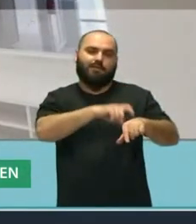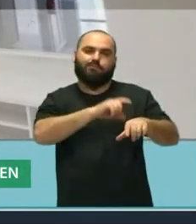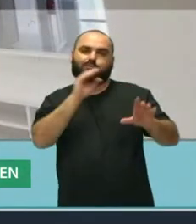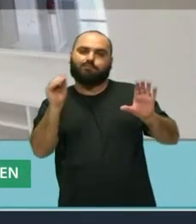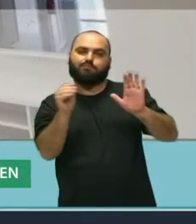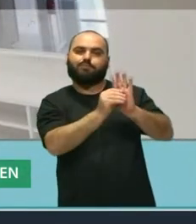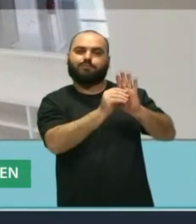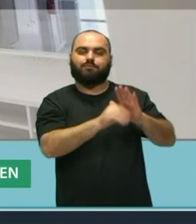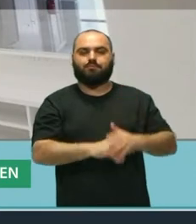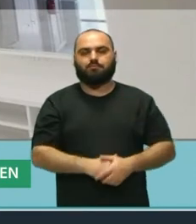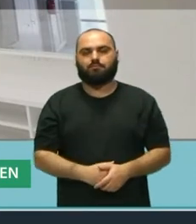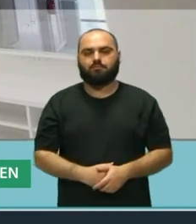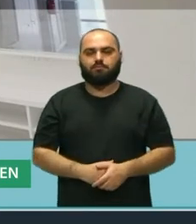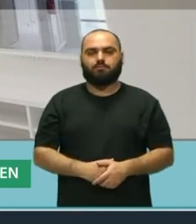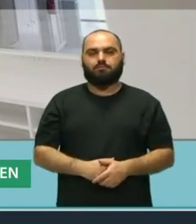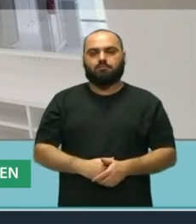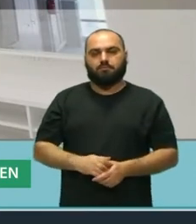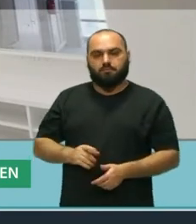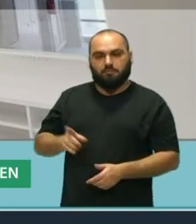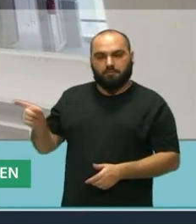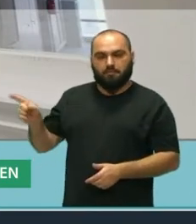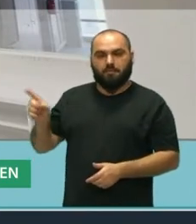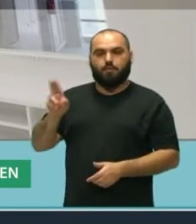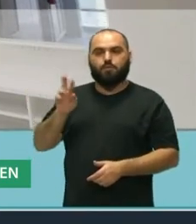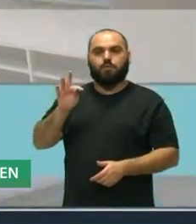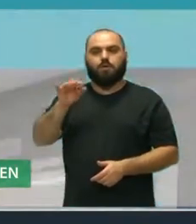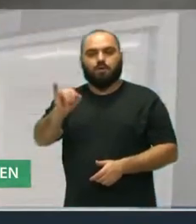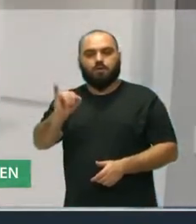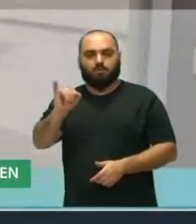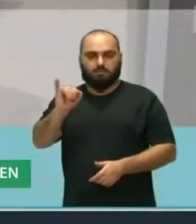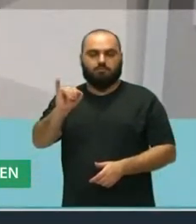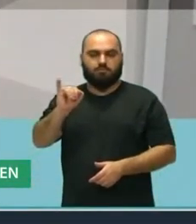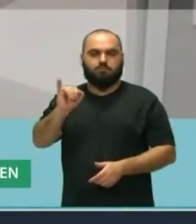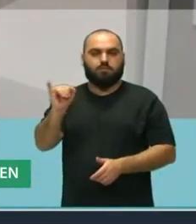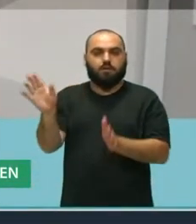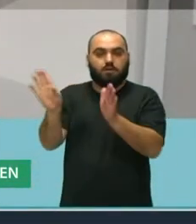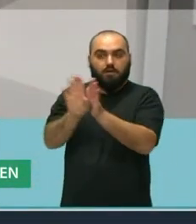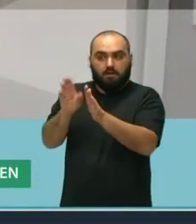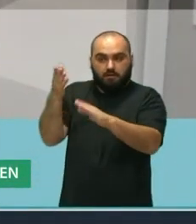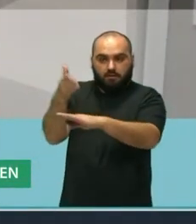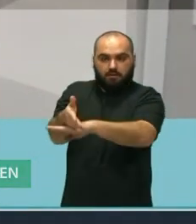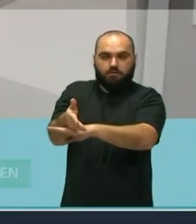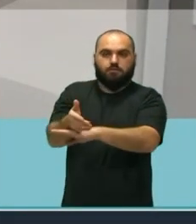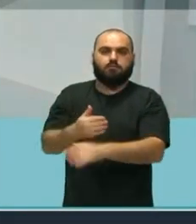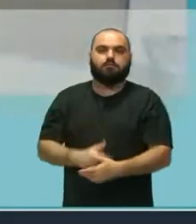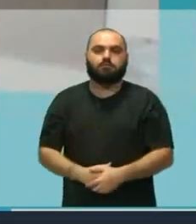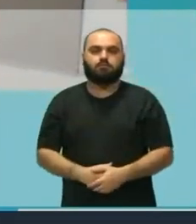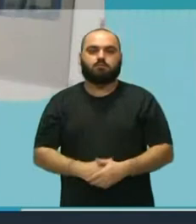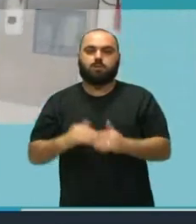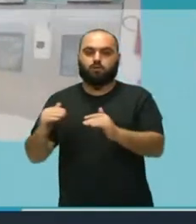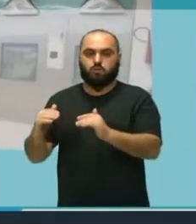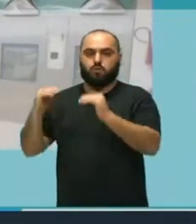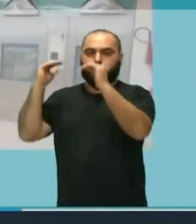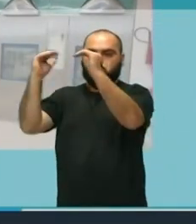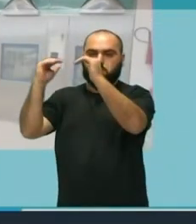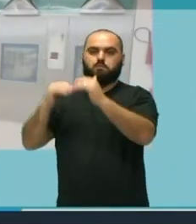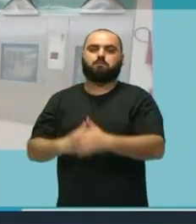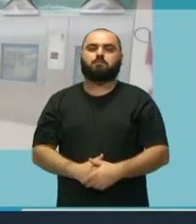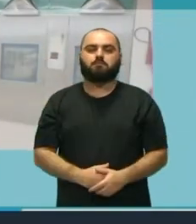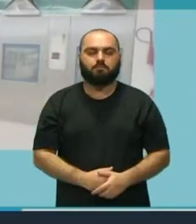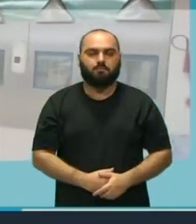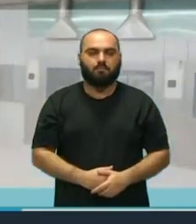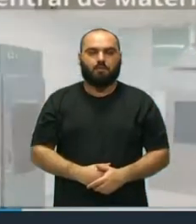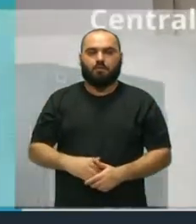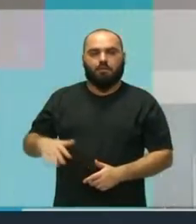colocar no lugar. A recepção da UTI neonatal, recepção da UTI adulta, aqui